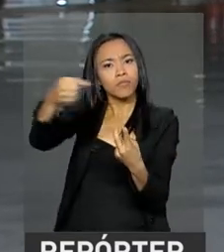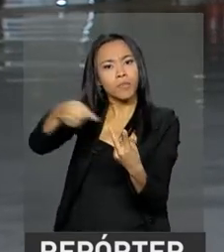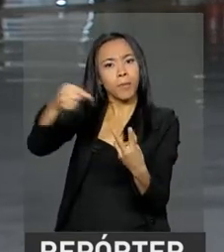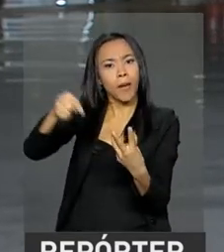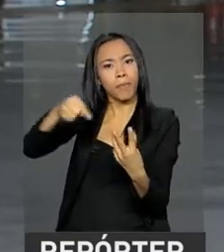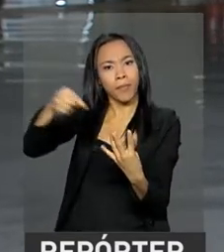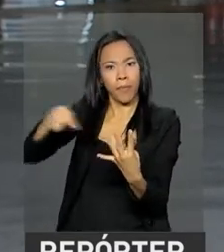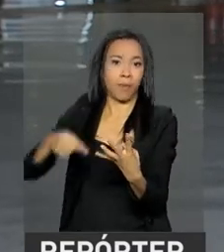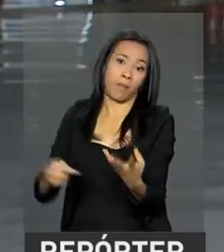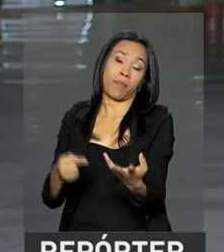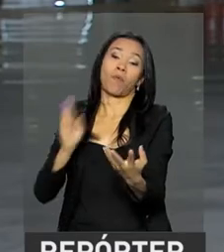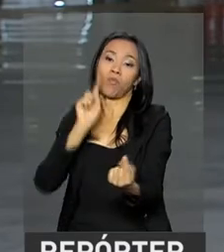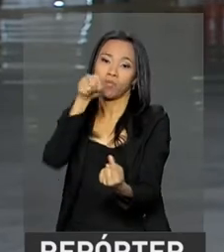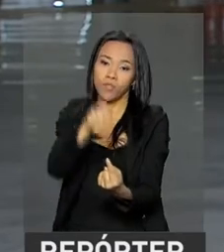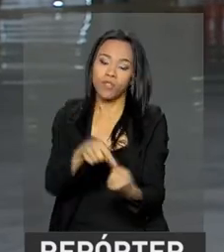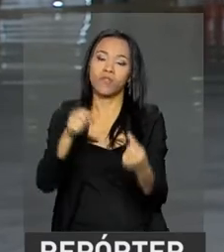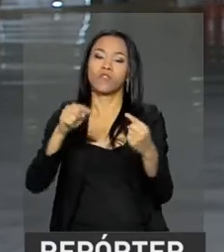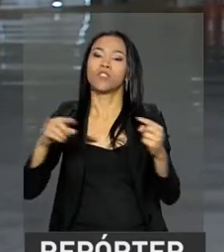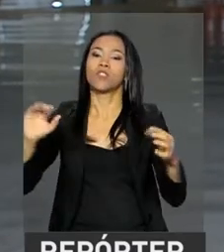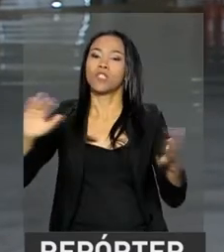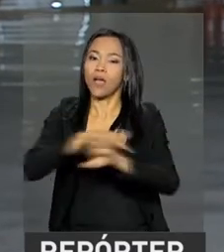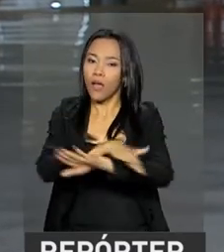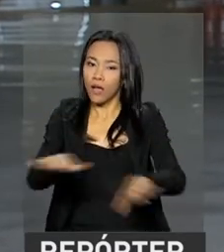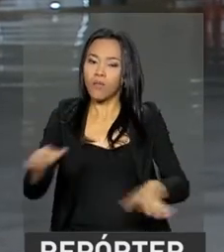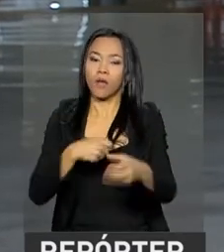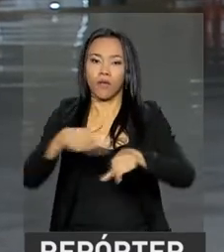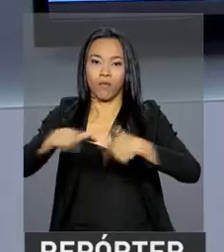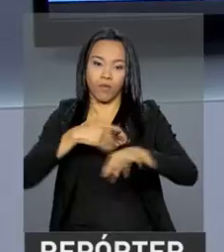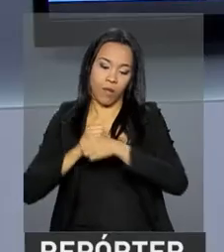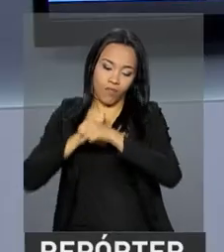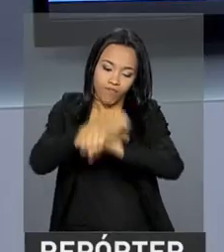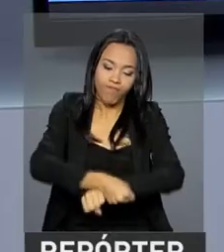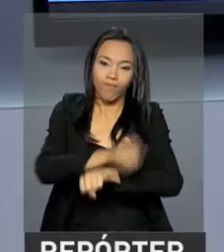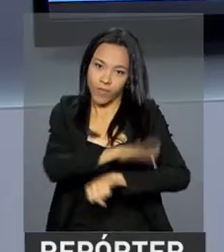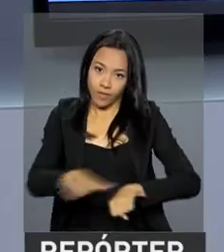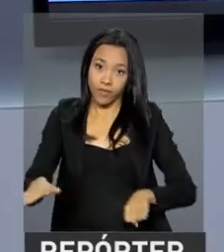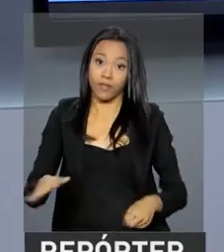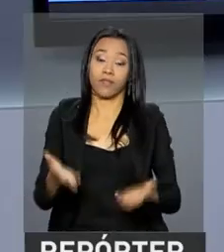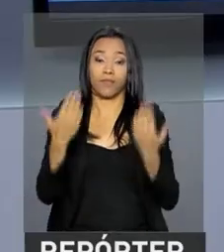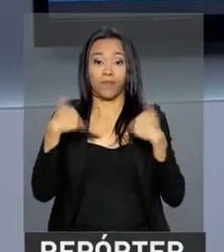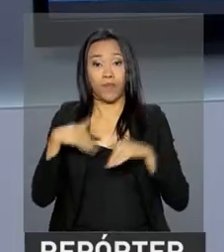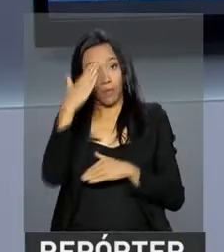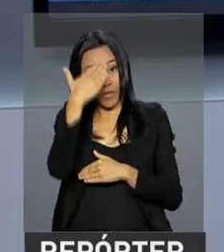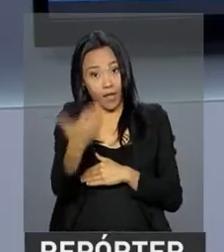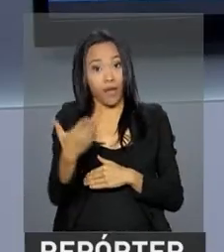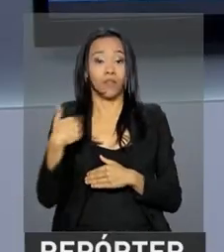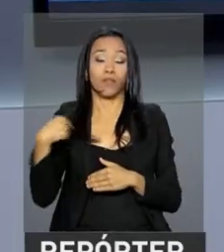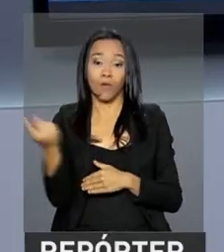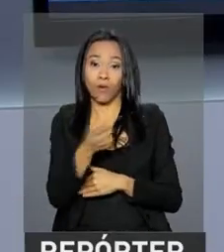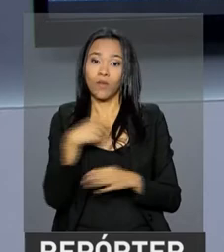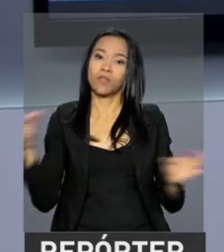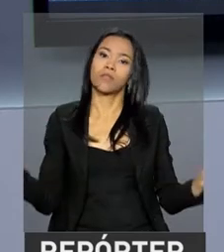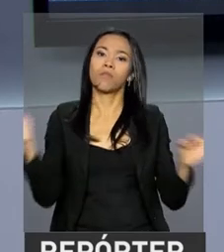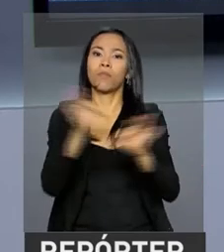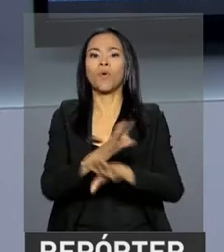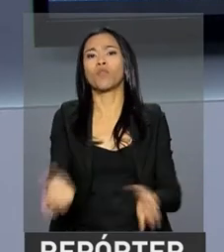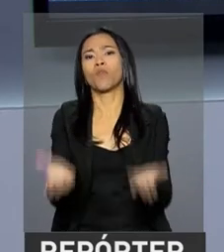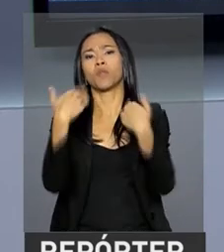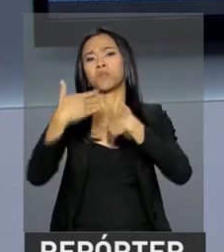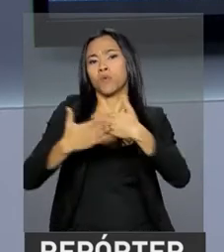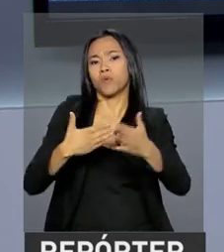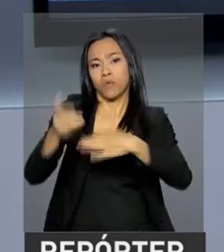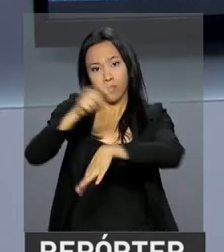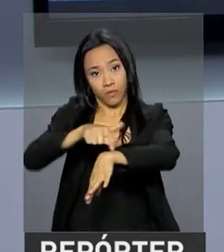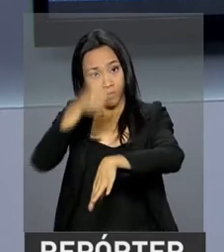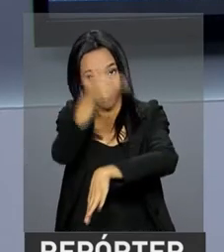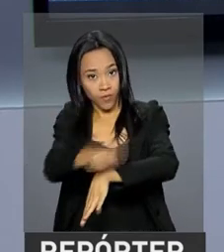adotar para erradicar o trabalho infantil carla é com você obrigada thaíssa bom repórter nbr fica por aqui voltamos a qualquer momento